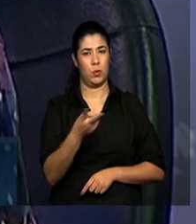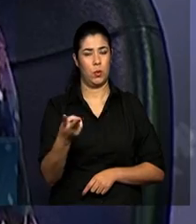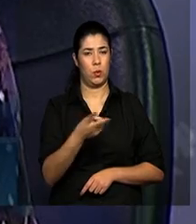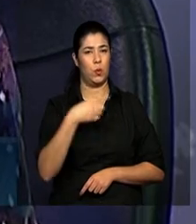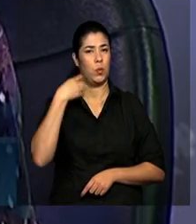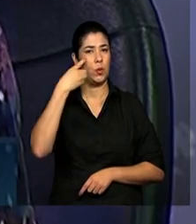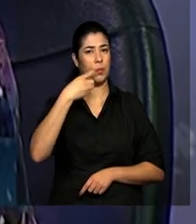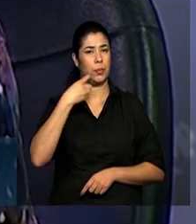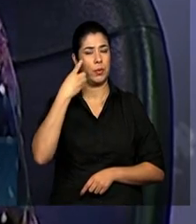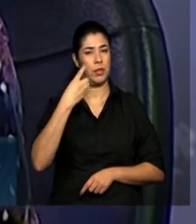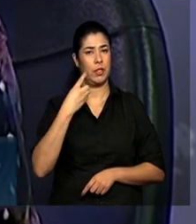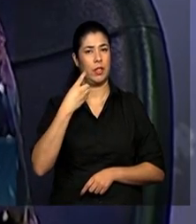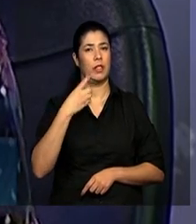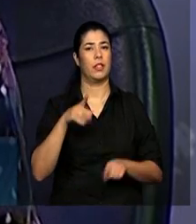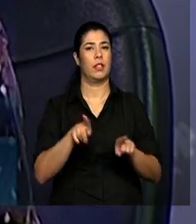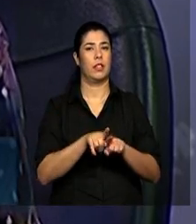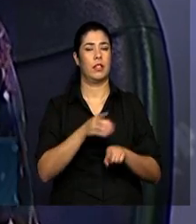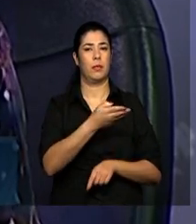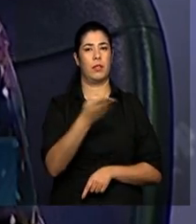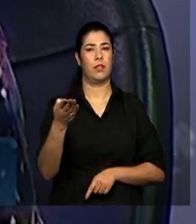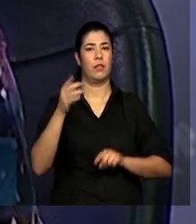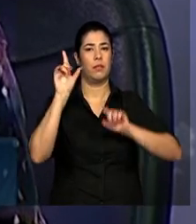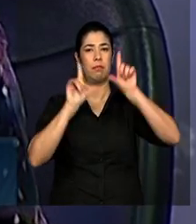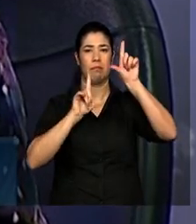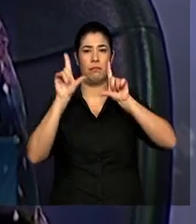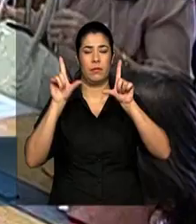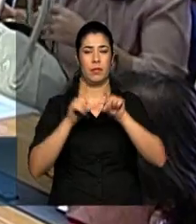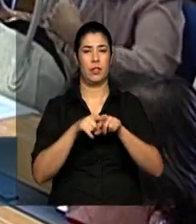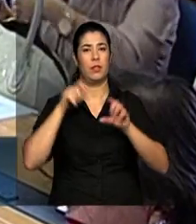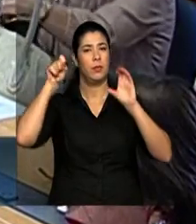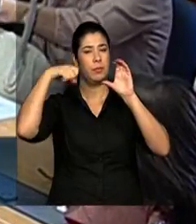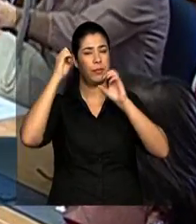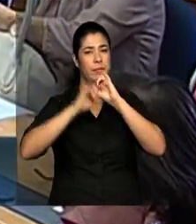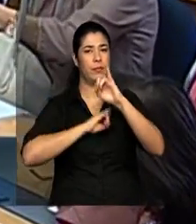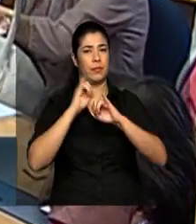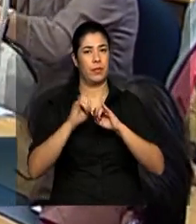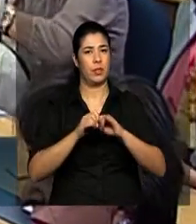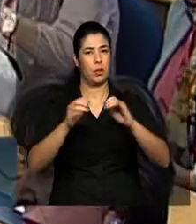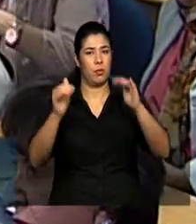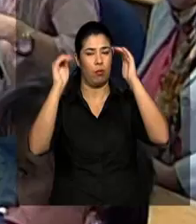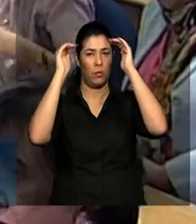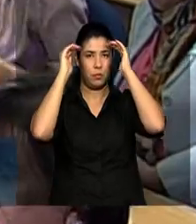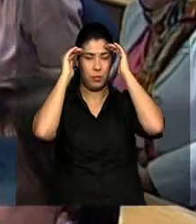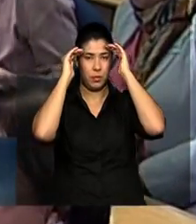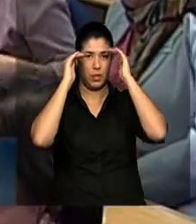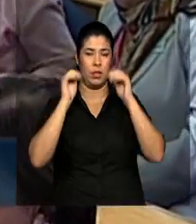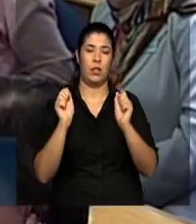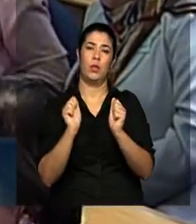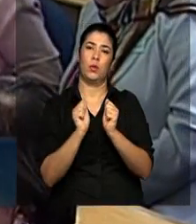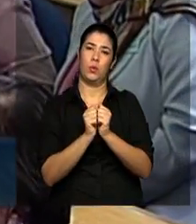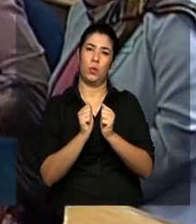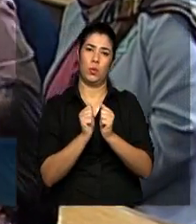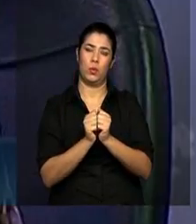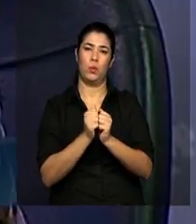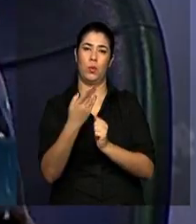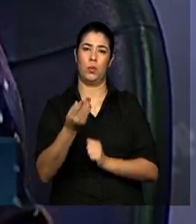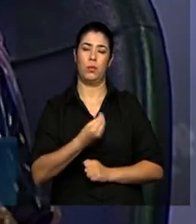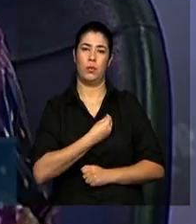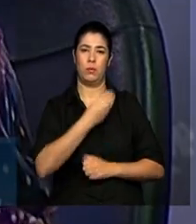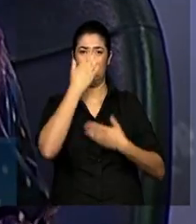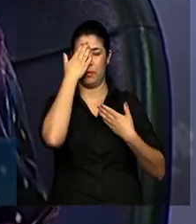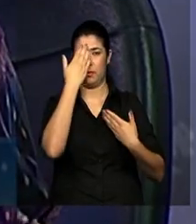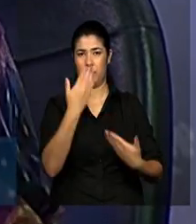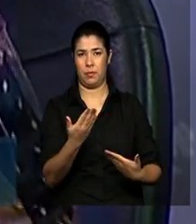grandes deputadas, e da imprensa aqui, que muito nos honra com a sua presença.